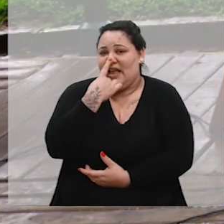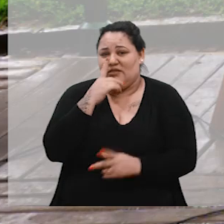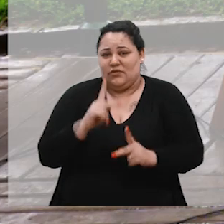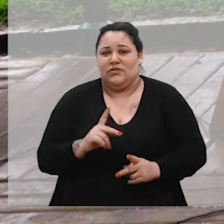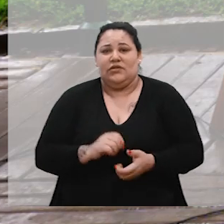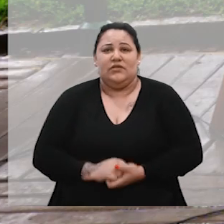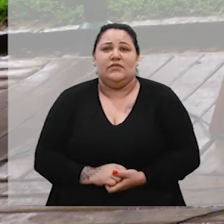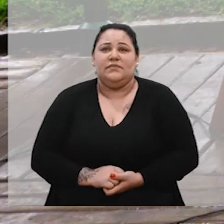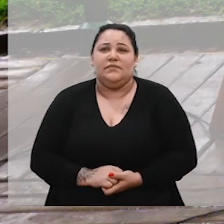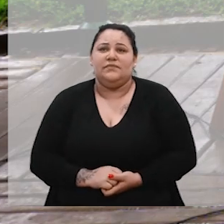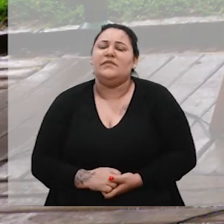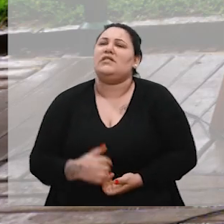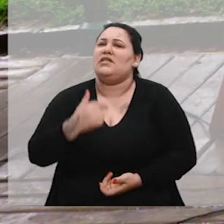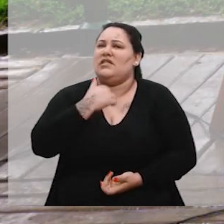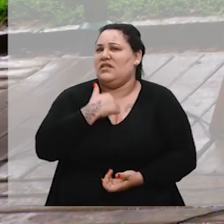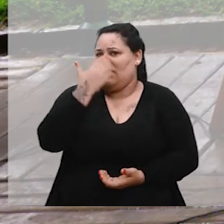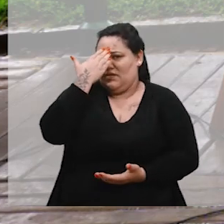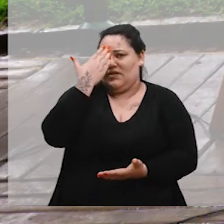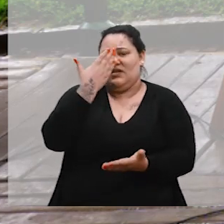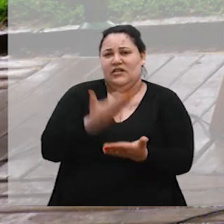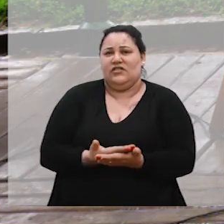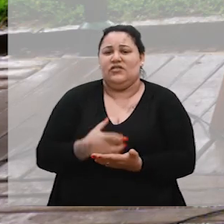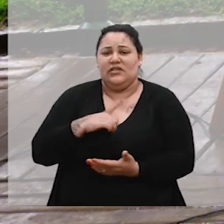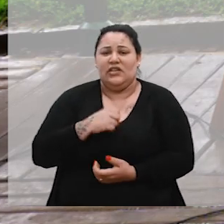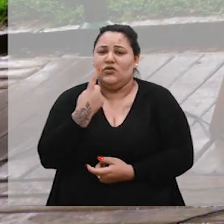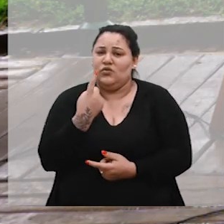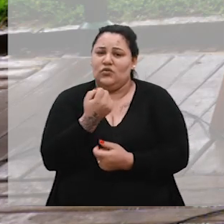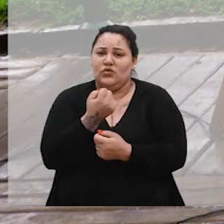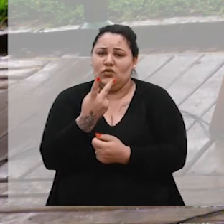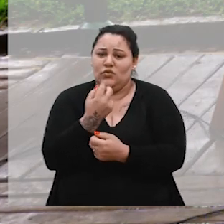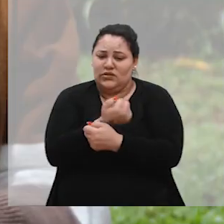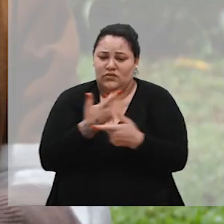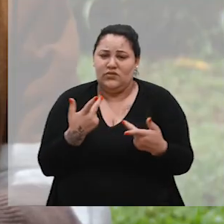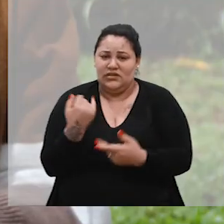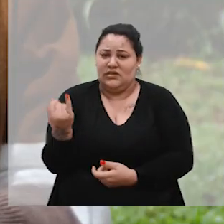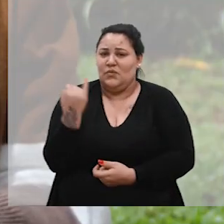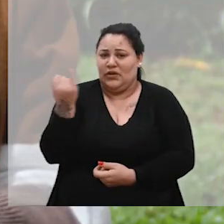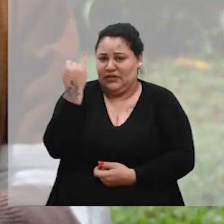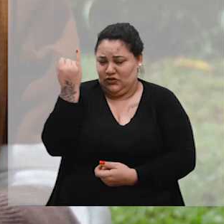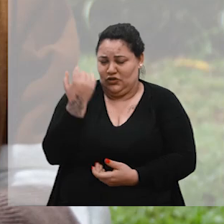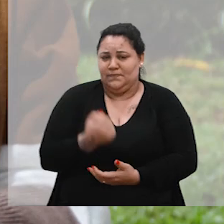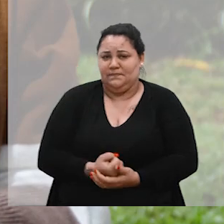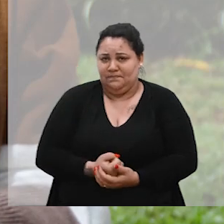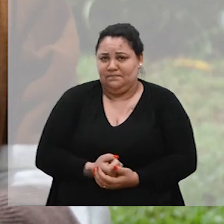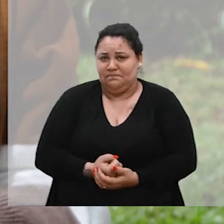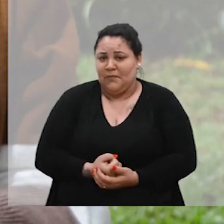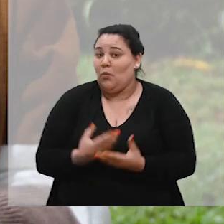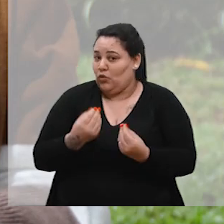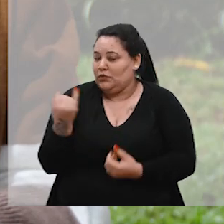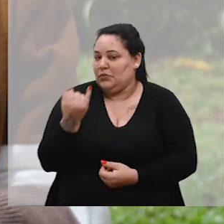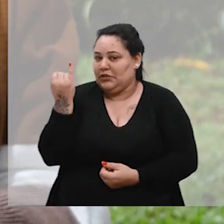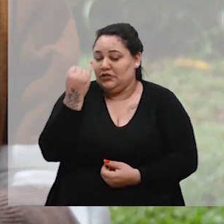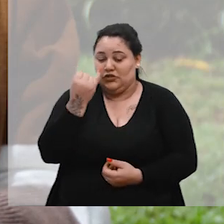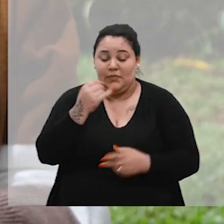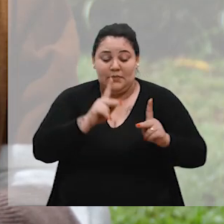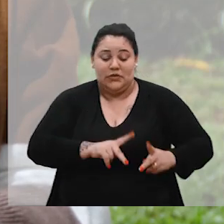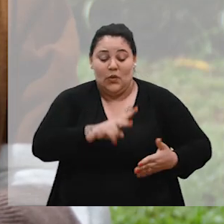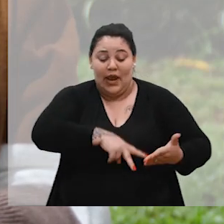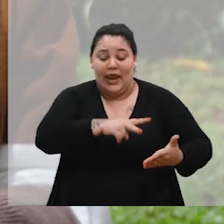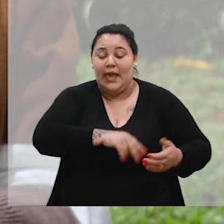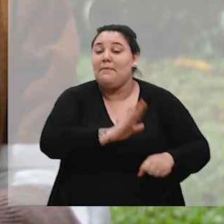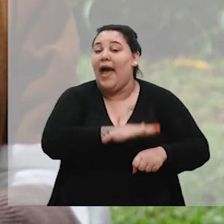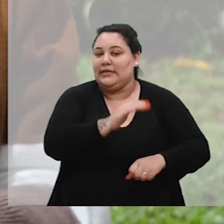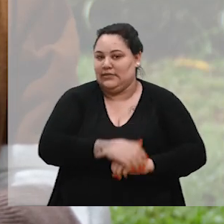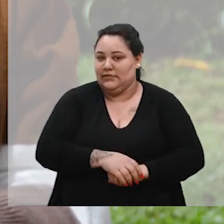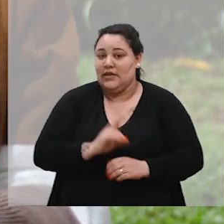Bem, eu acredito que há 2 pontos fundamentais, 2 pilares fundamentais para que as pessoas leiam mais.